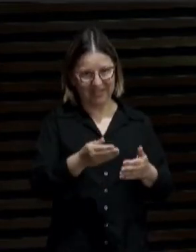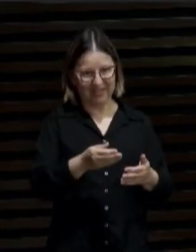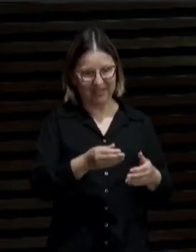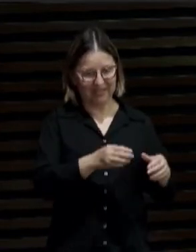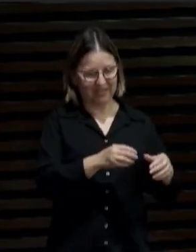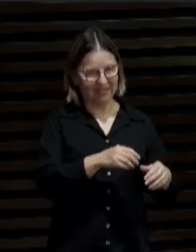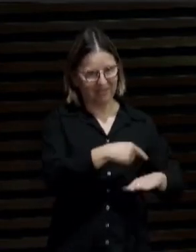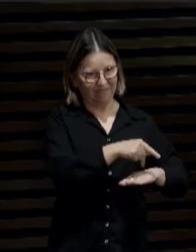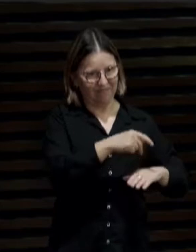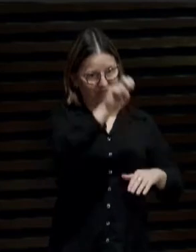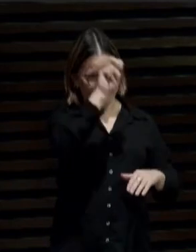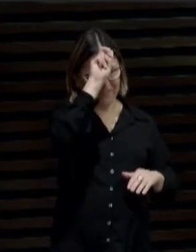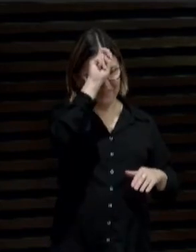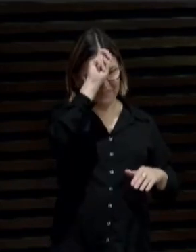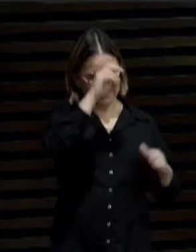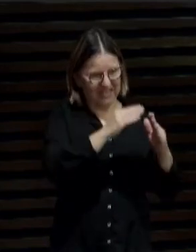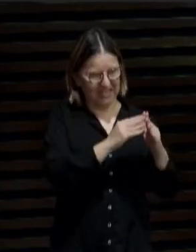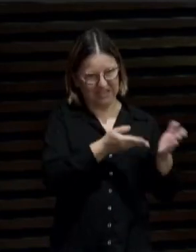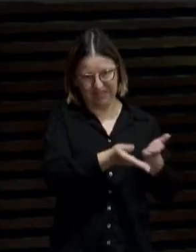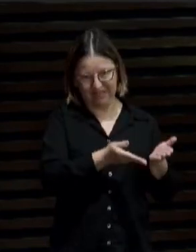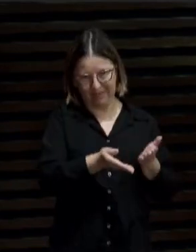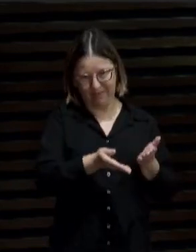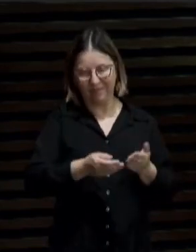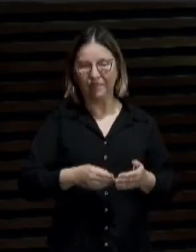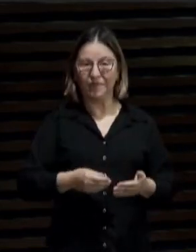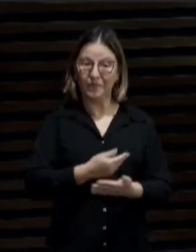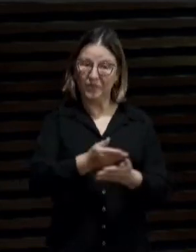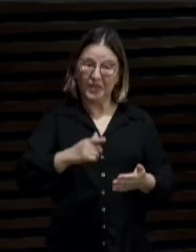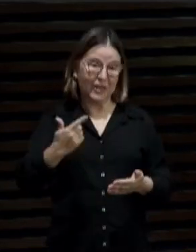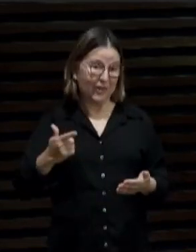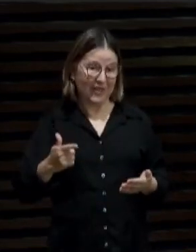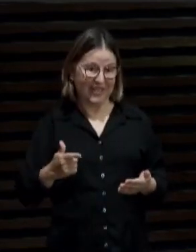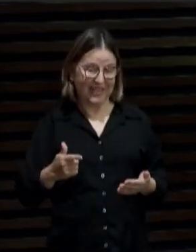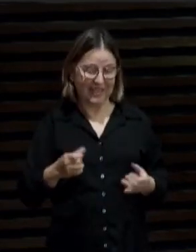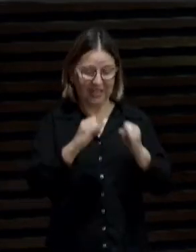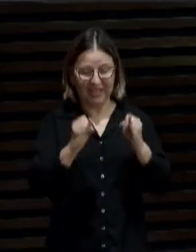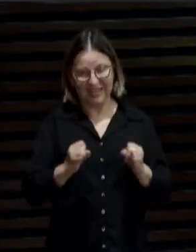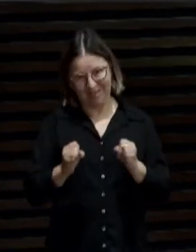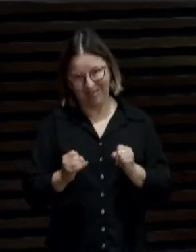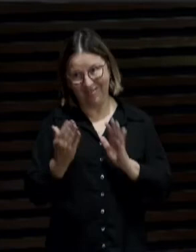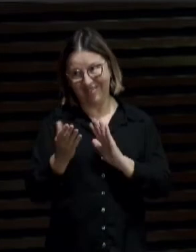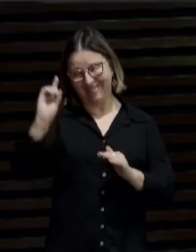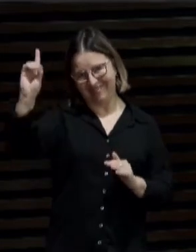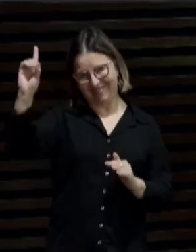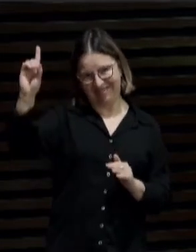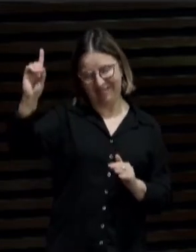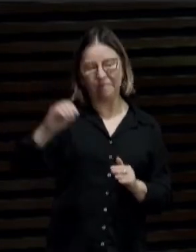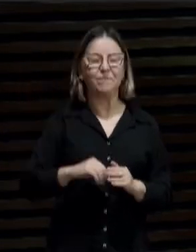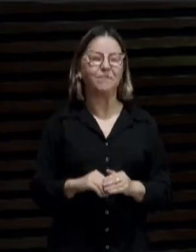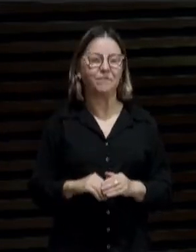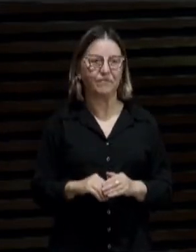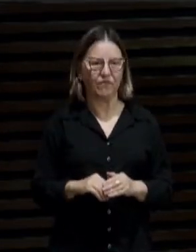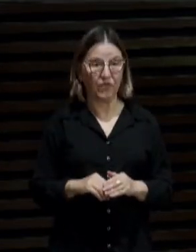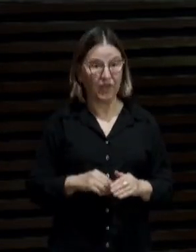casa da servidão. Não terá outros deuses diante de mim. O que ele falou? Ele falou assim, vocês